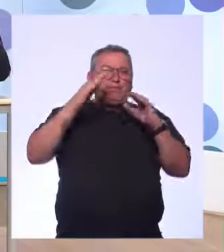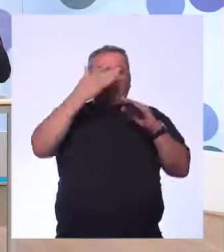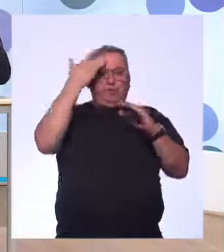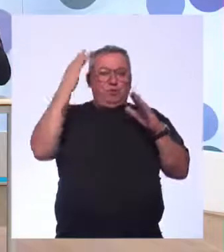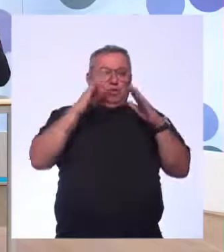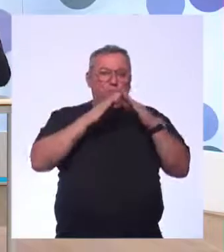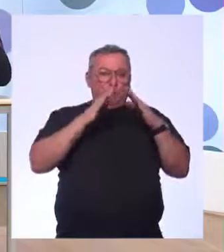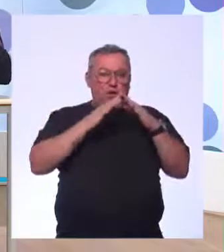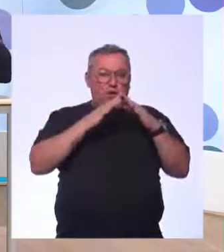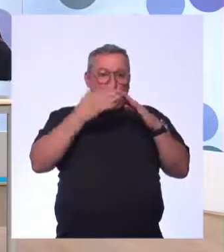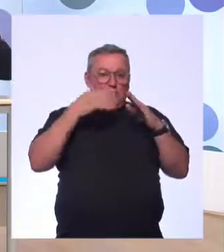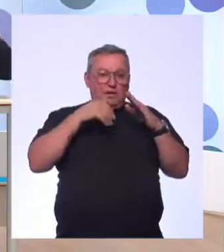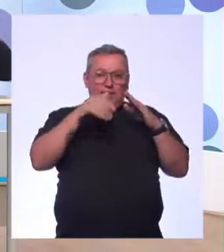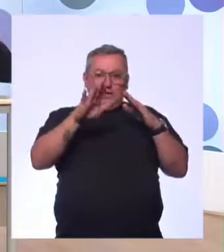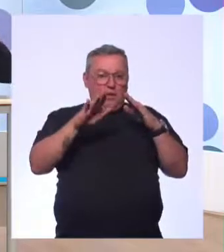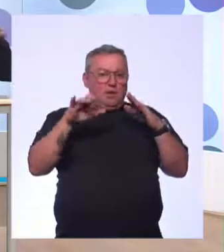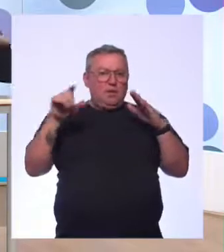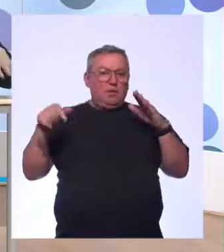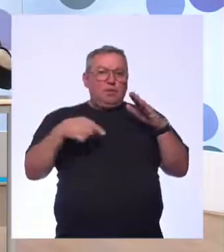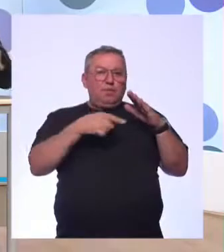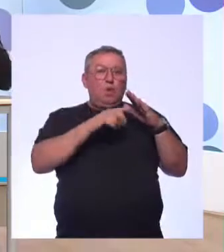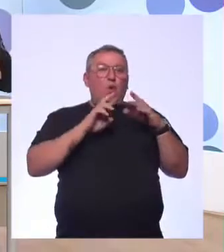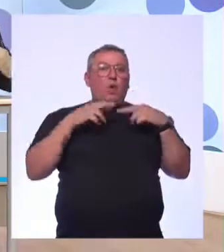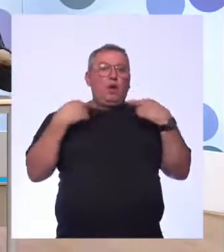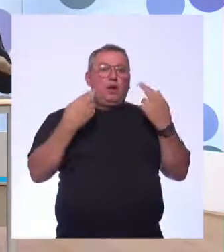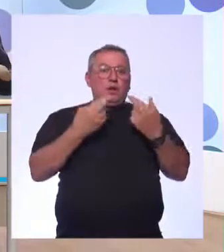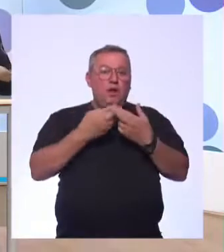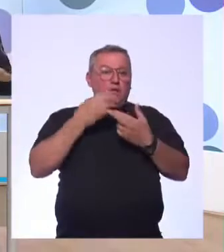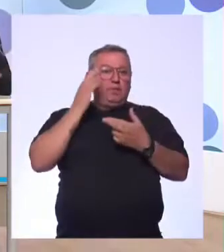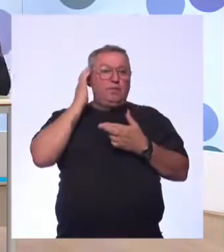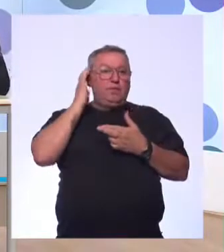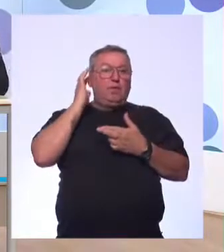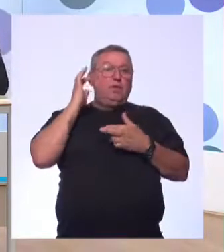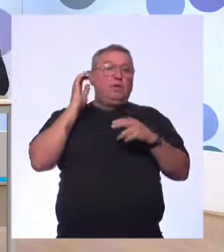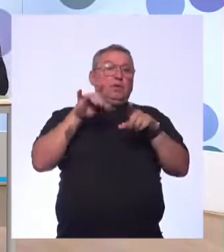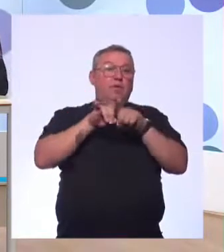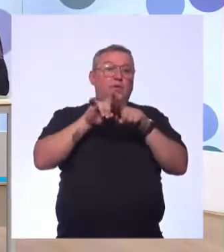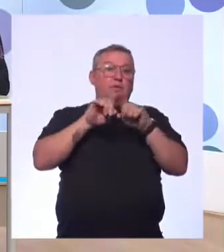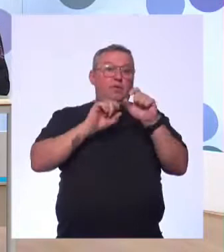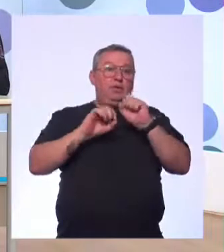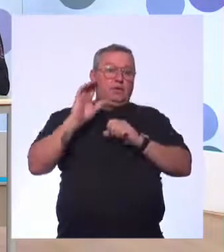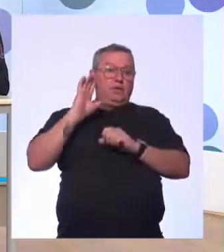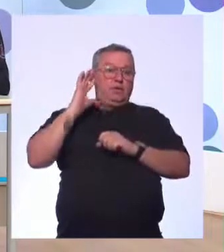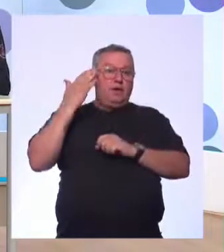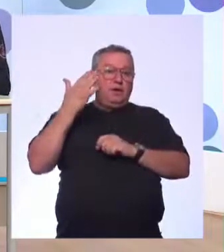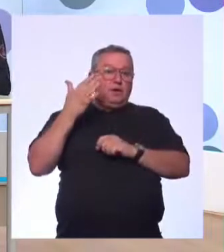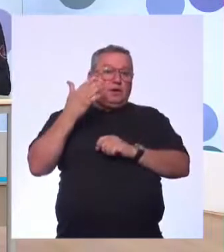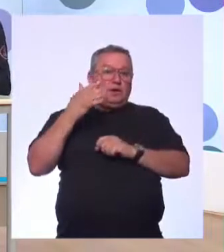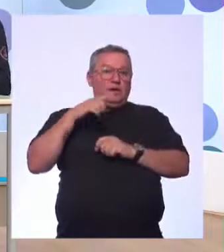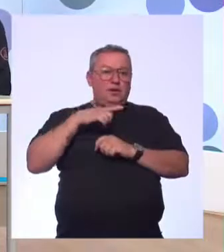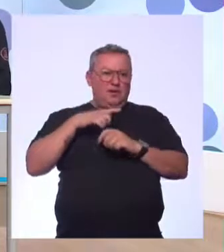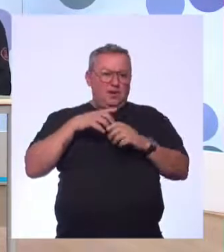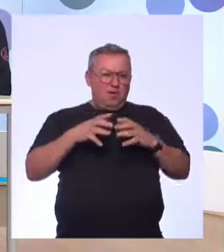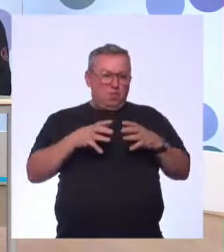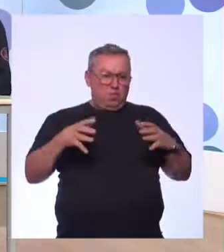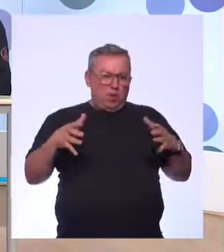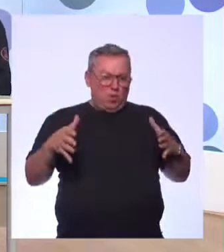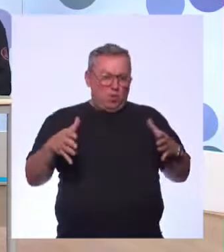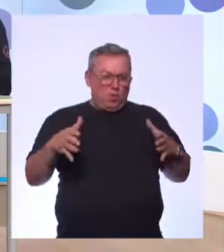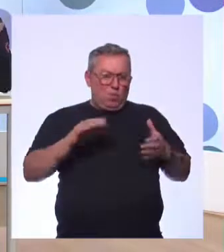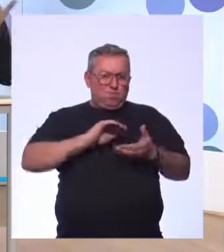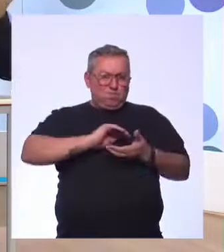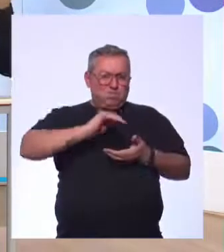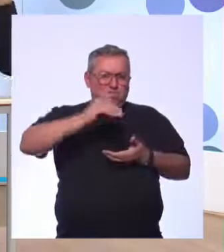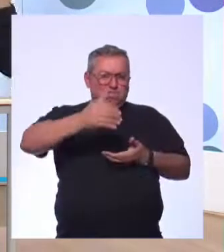desapropriação de muitas casas para poder acomodar a família real. Então, será que veio num baú, Olha,